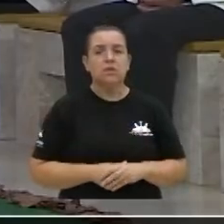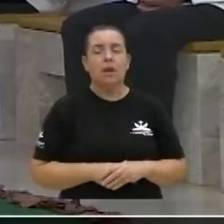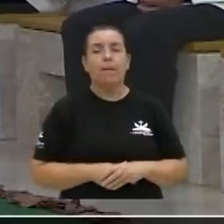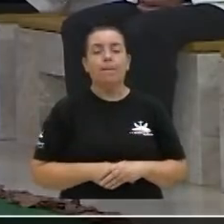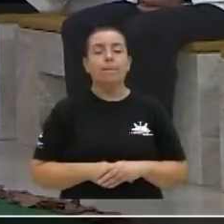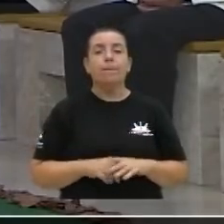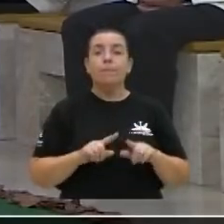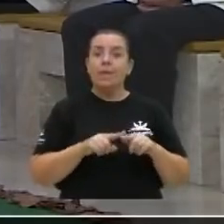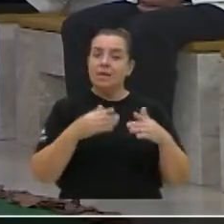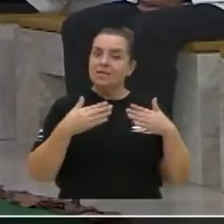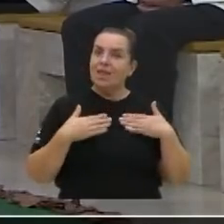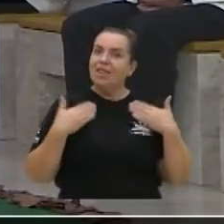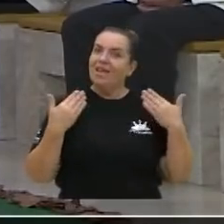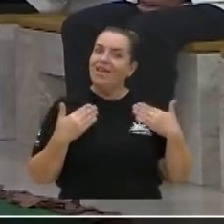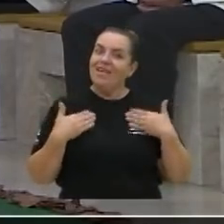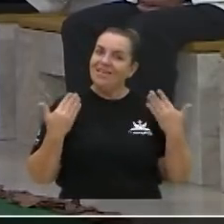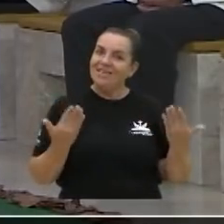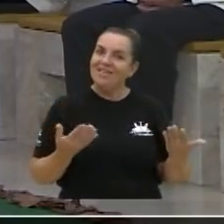Ficou alegre,